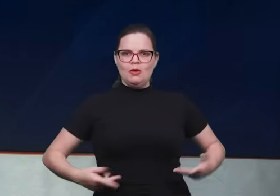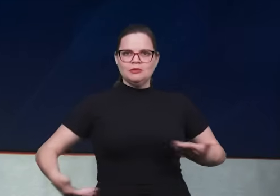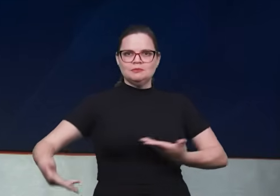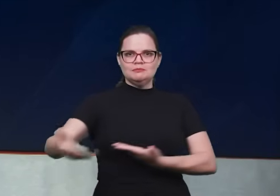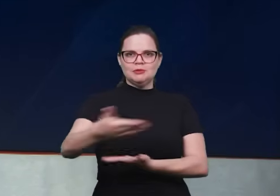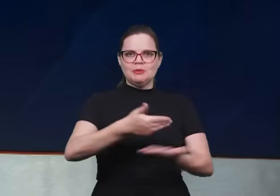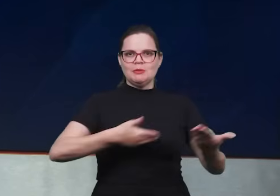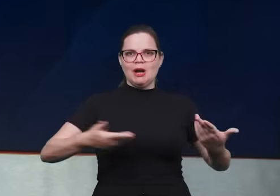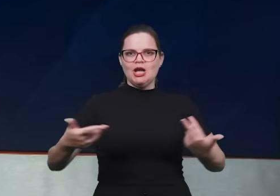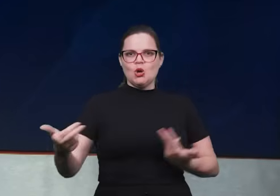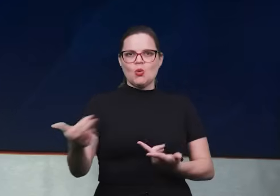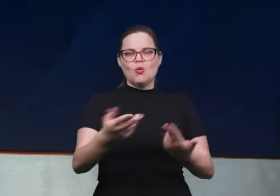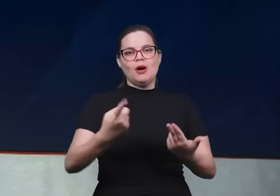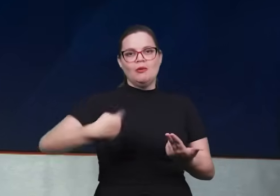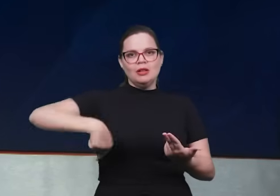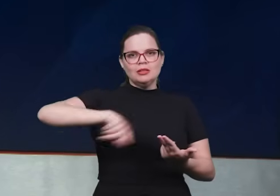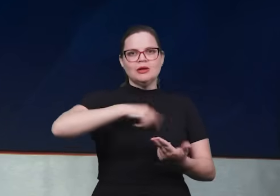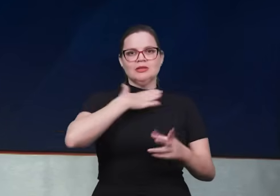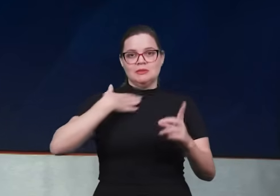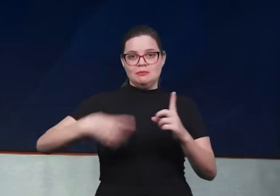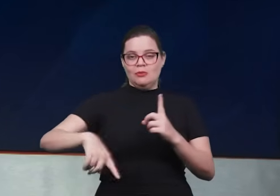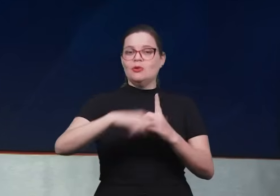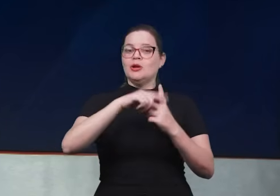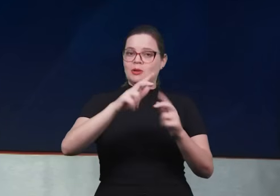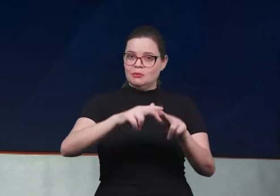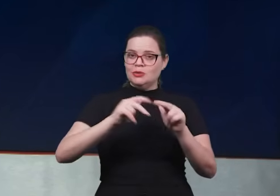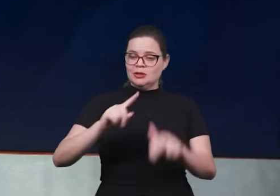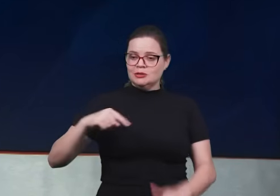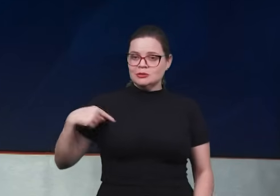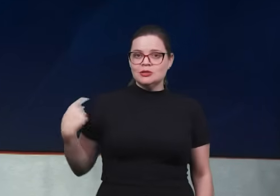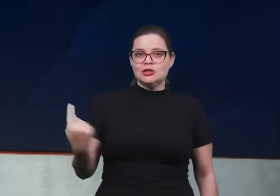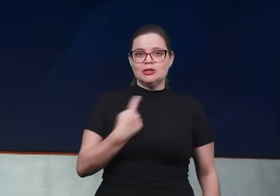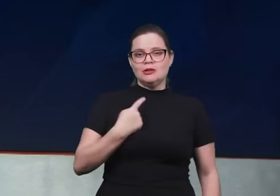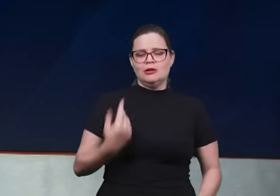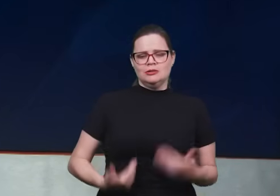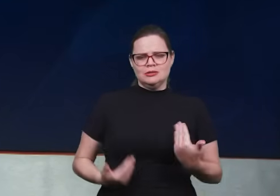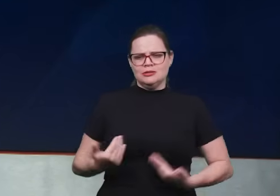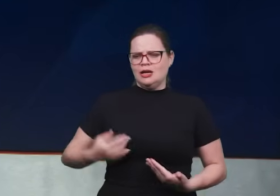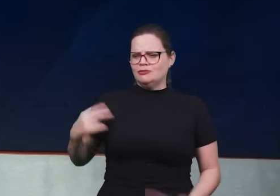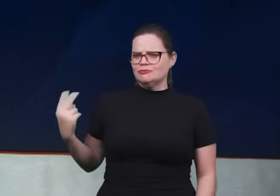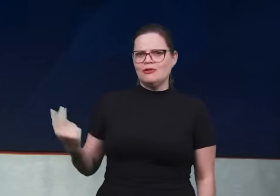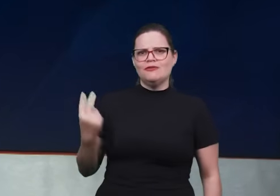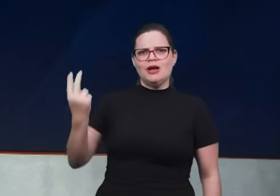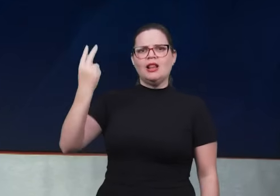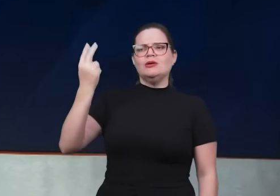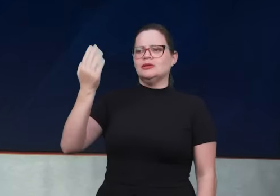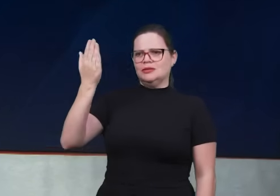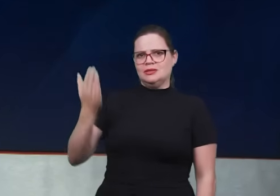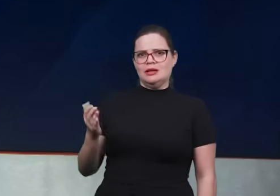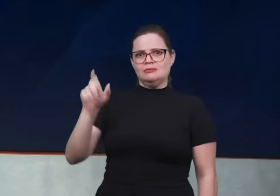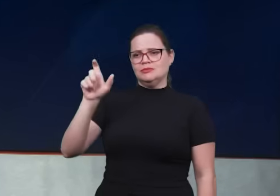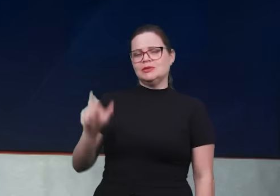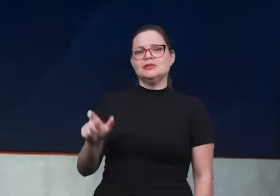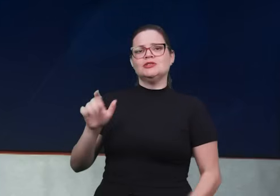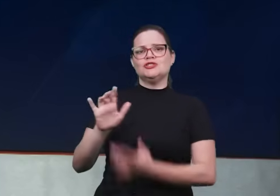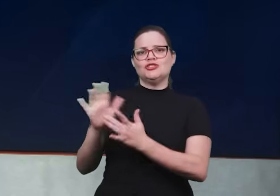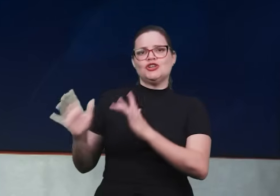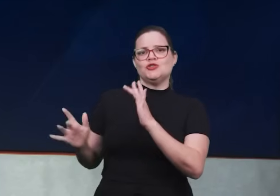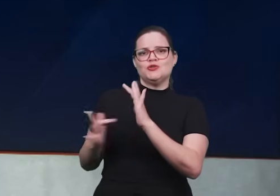pela qual os verdadeiros servos de Deus sempre valorizaram e estudaram a palavra de